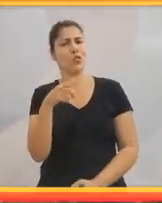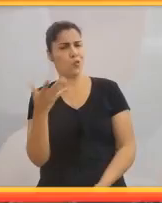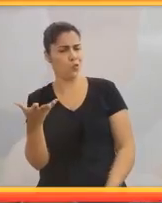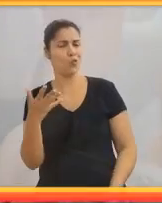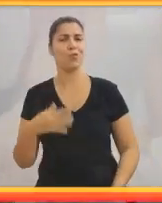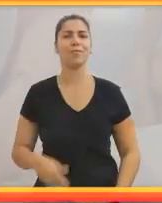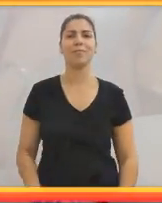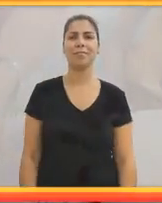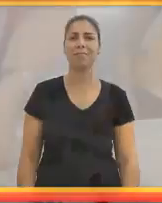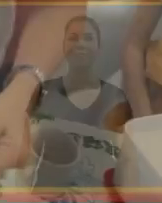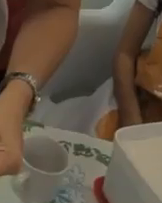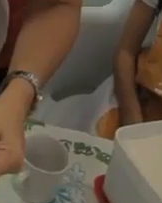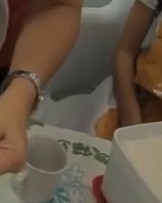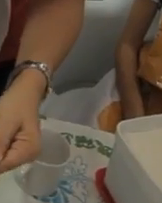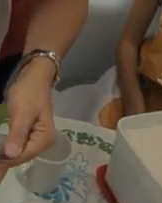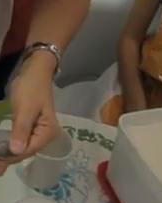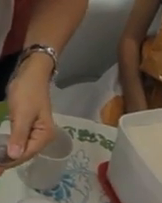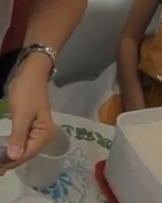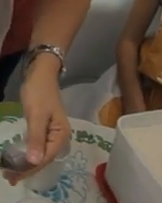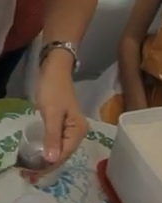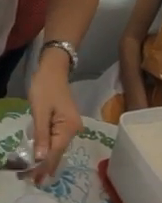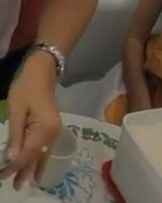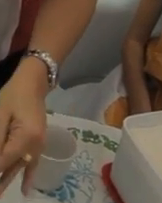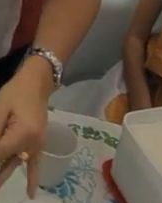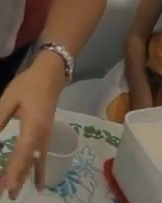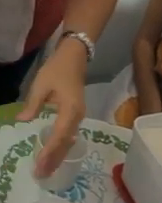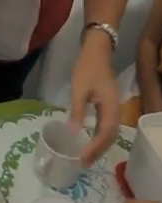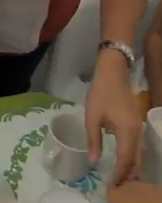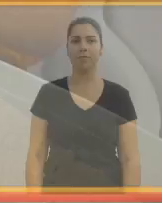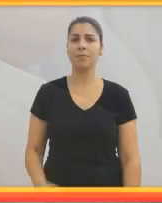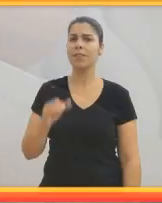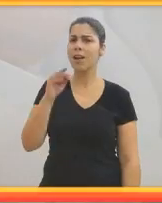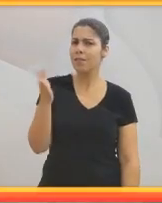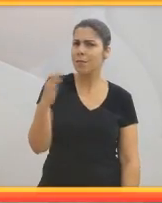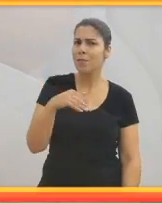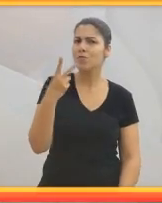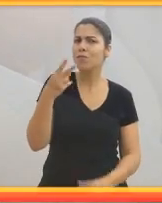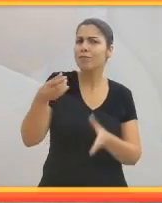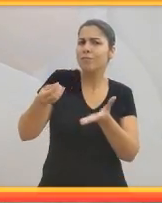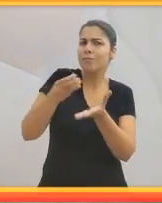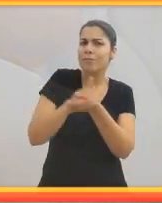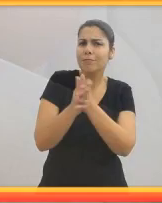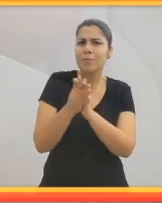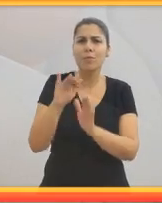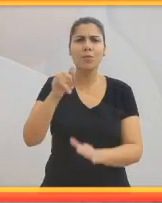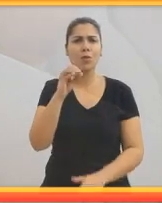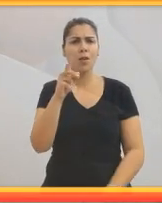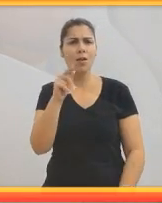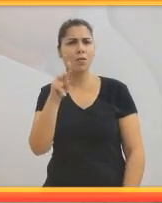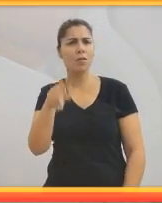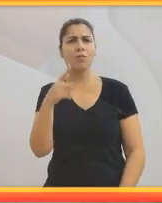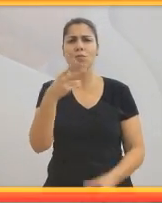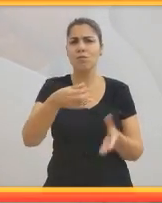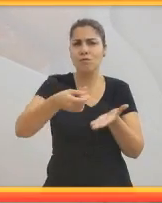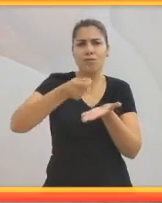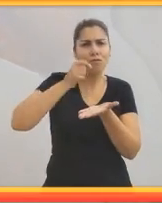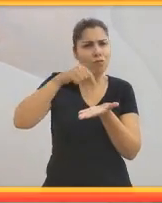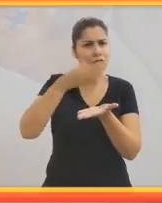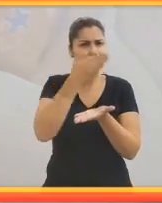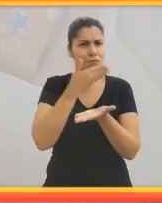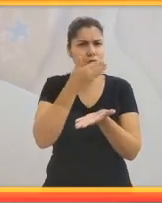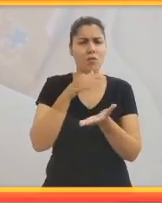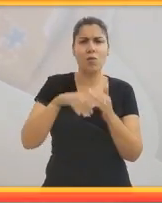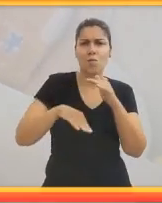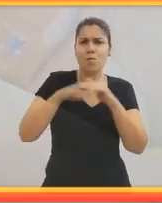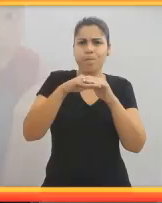Isso. Daniela segura um ovo enquanto uma aluna bate com uma colher quebrando a casca. Vai, Carol. As duas mãos. Sentada à mesa, Carol também quebra um ovo em uma